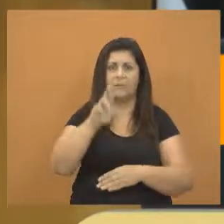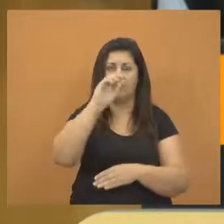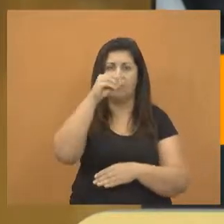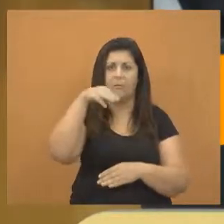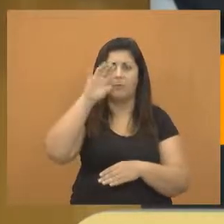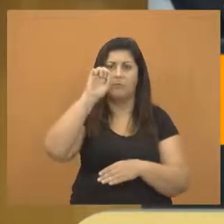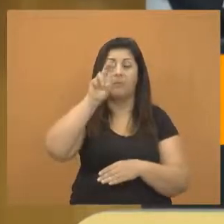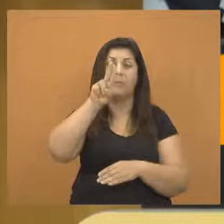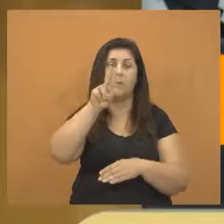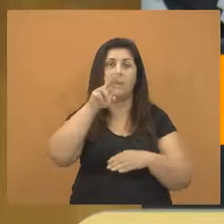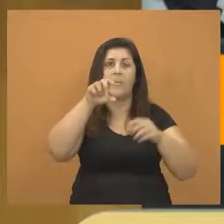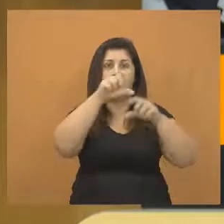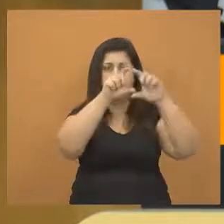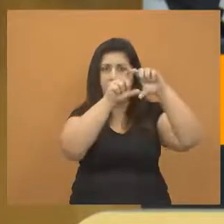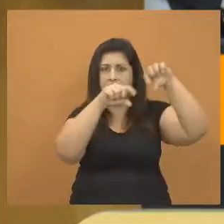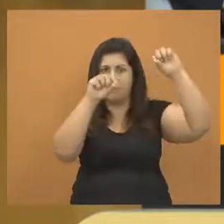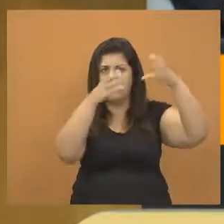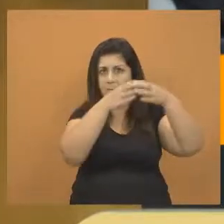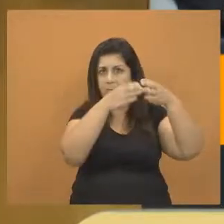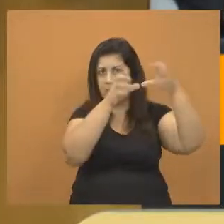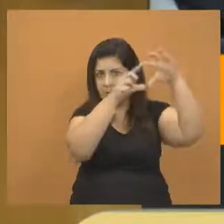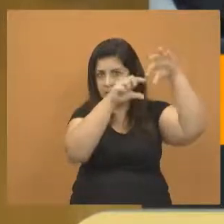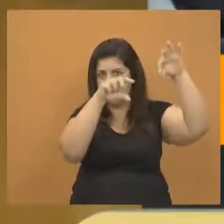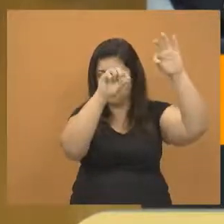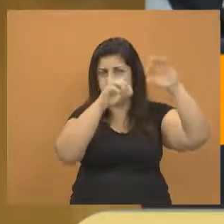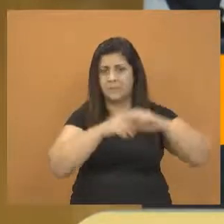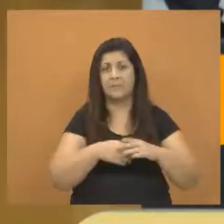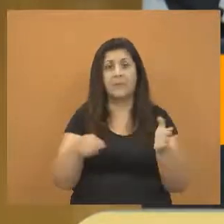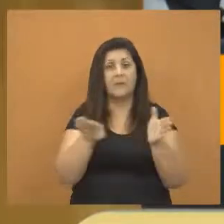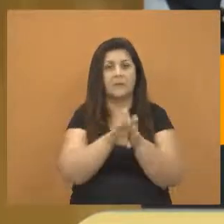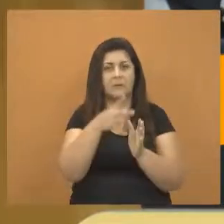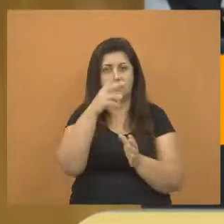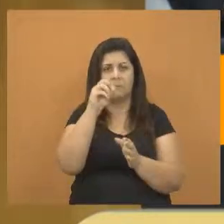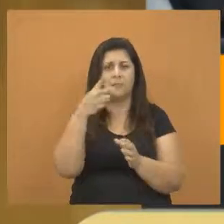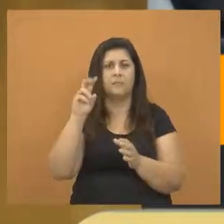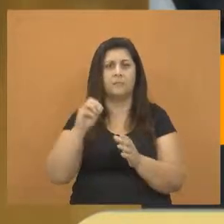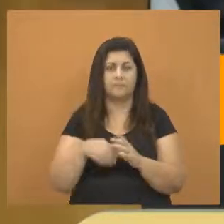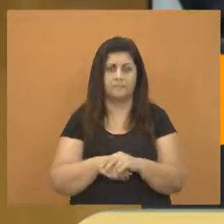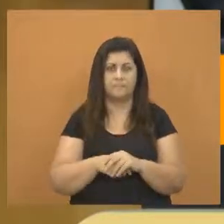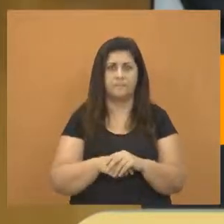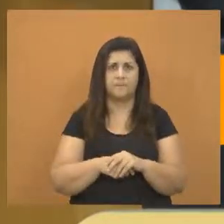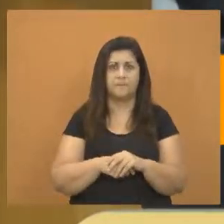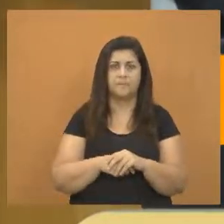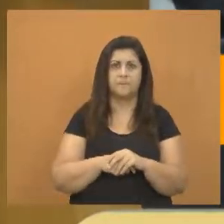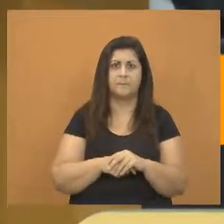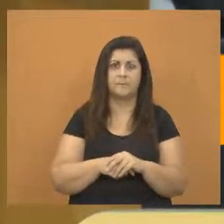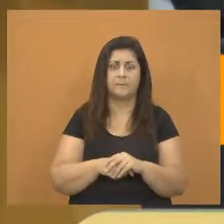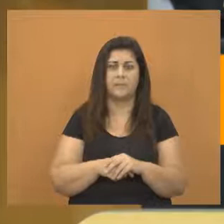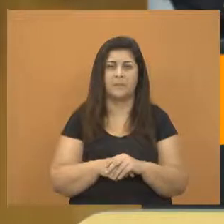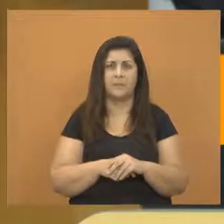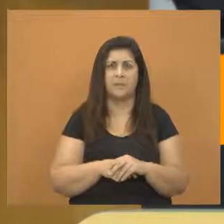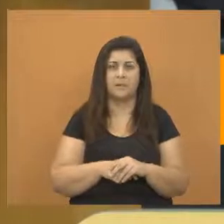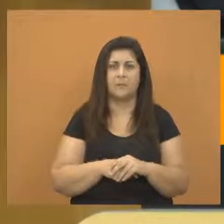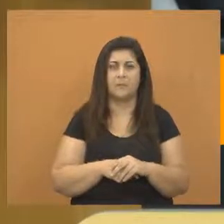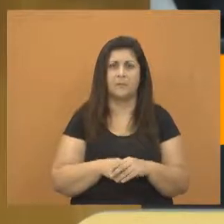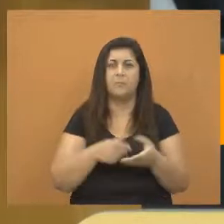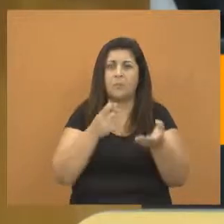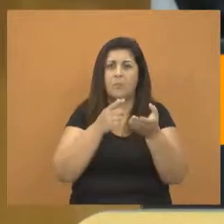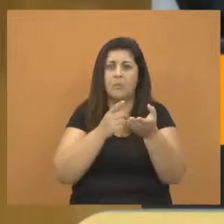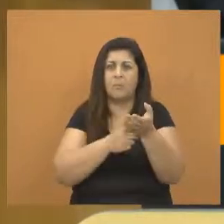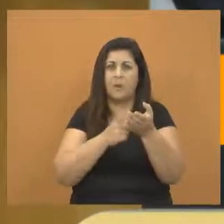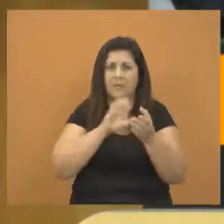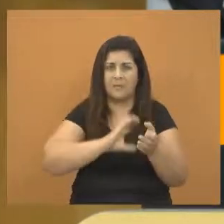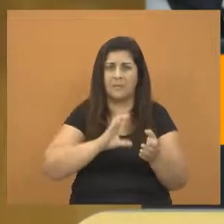Parque Meia Lua, previsto para 2000 até 2020. Eixo Davi Lino, Parque da Cidade,